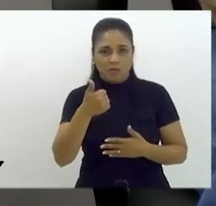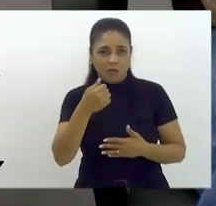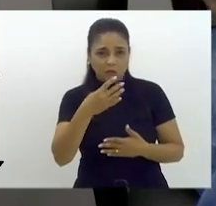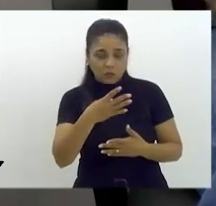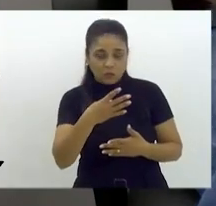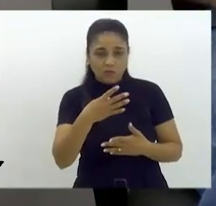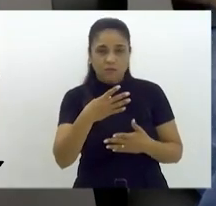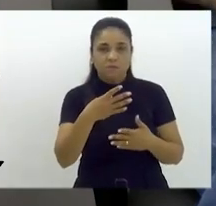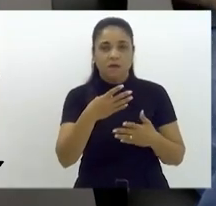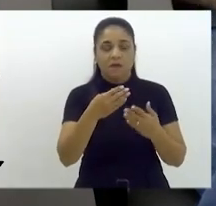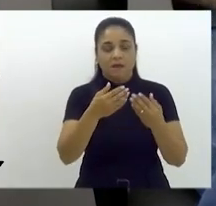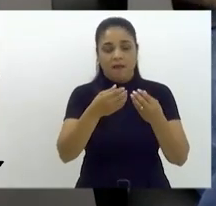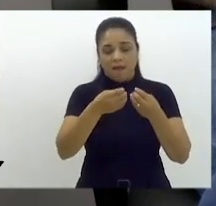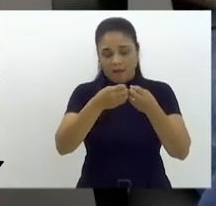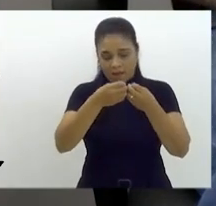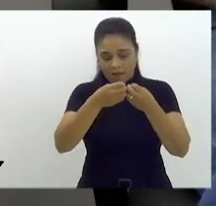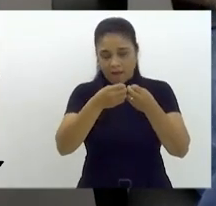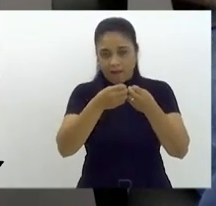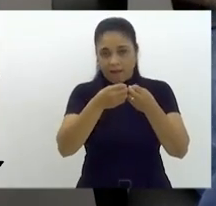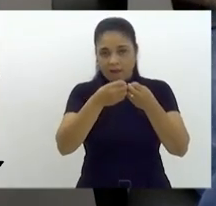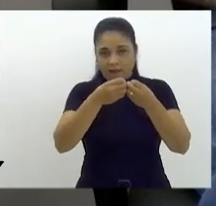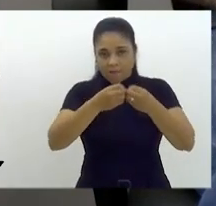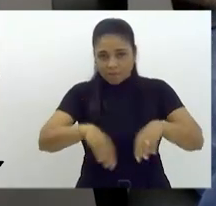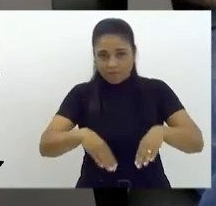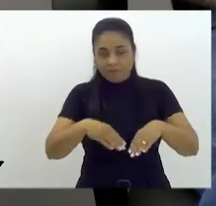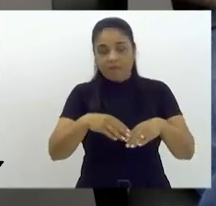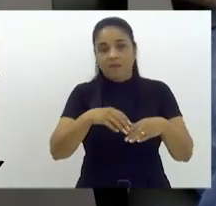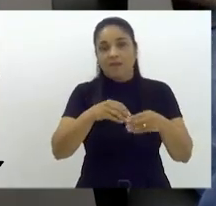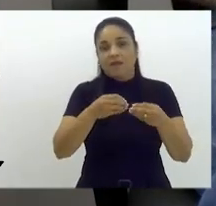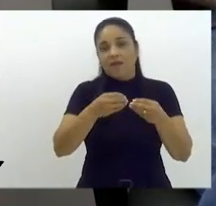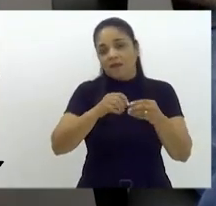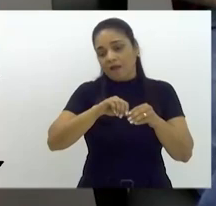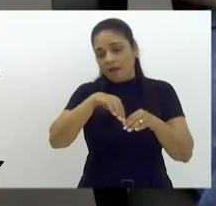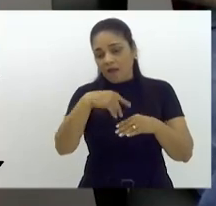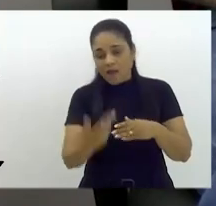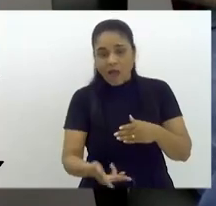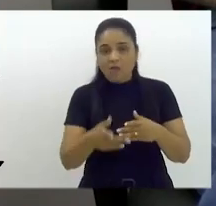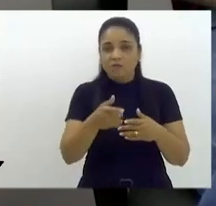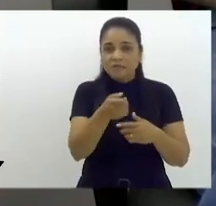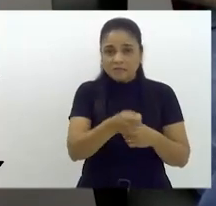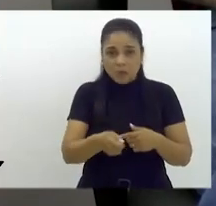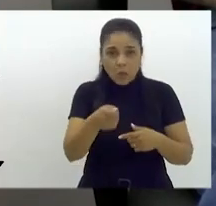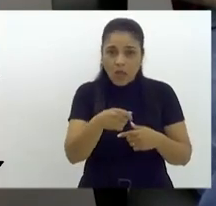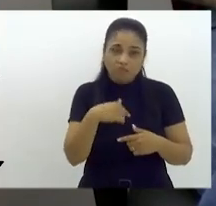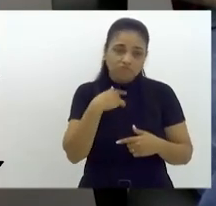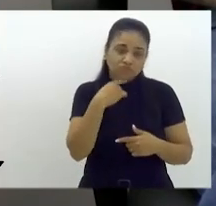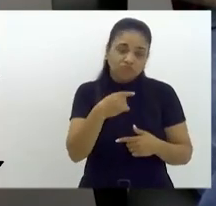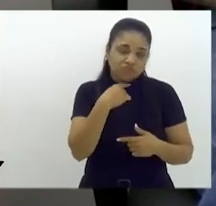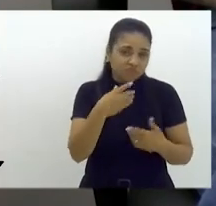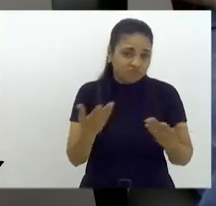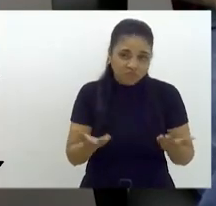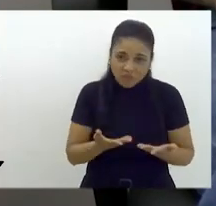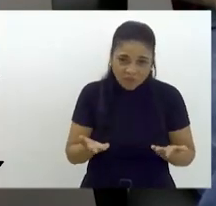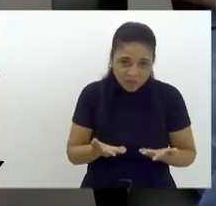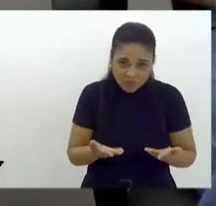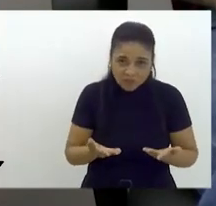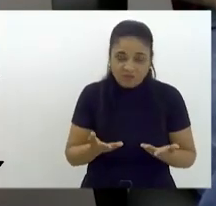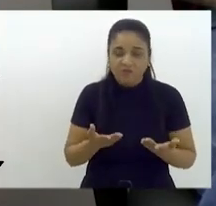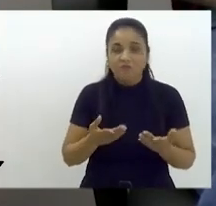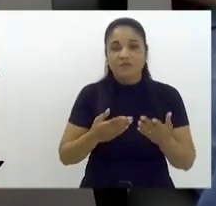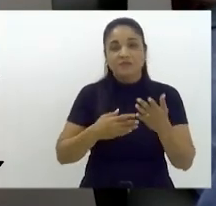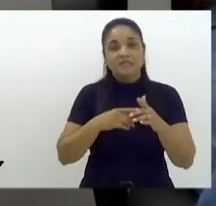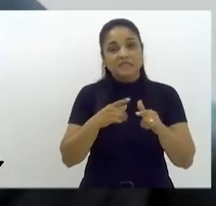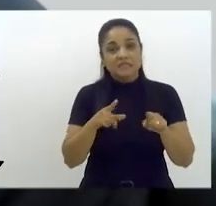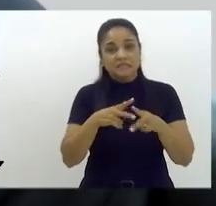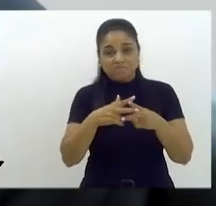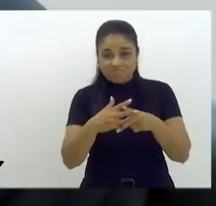valor nenhum mais se ele fosse um contrato continuado de atualização Talvez nós tivéssemos lá um